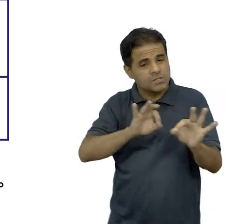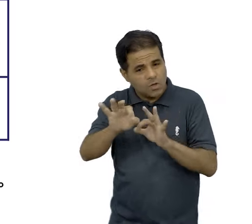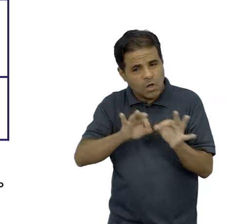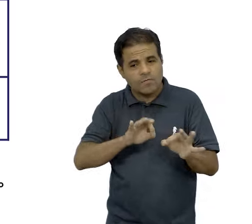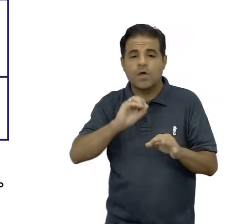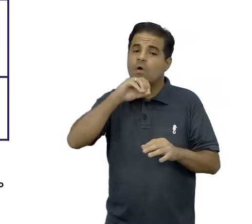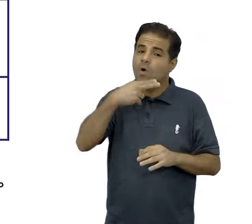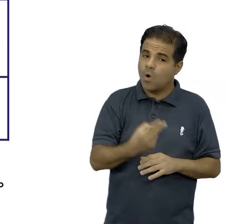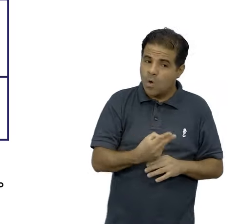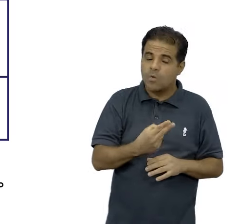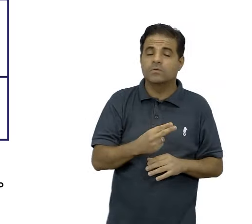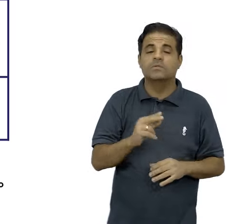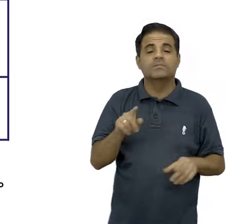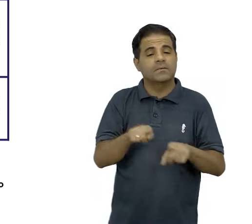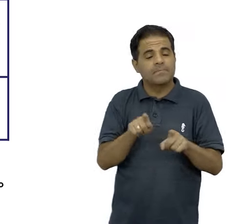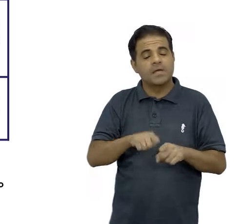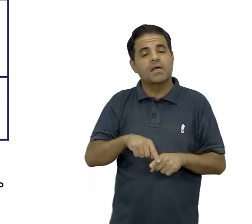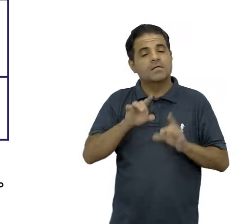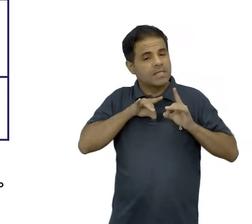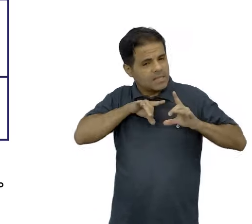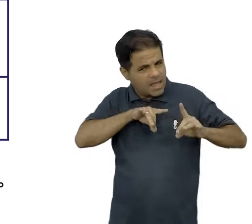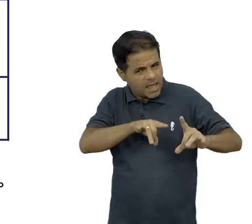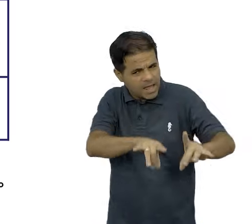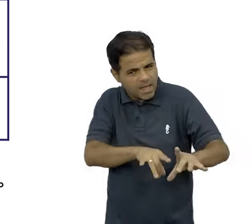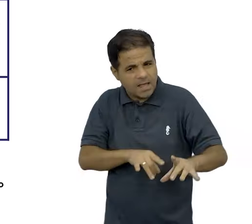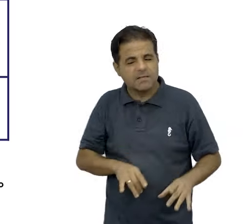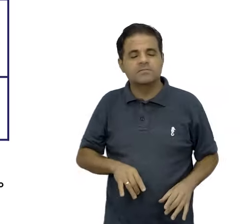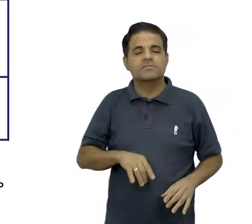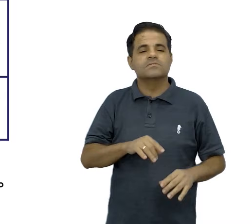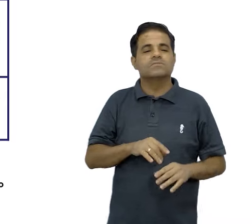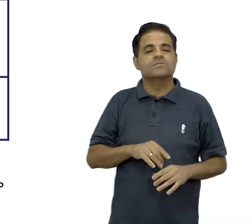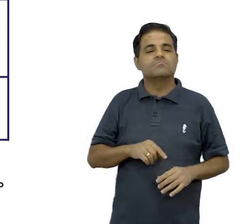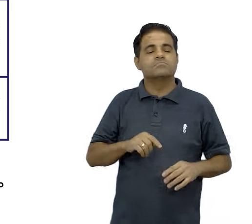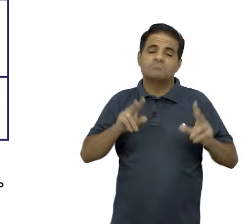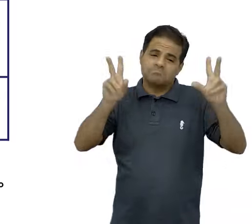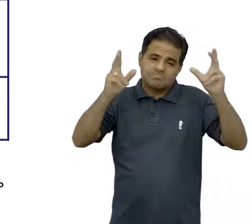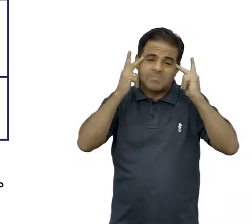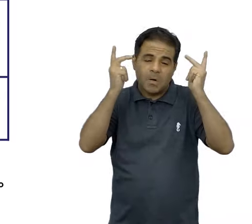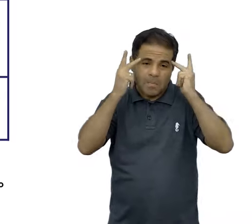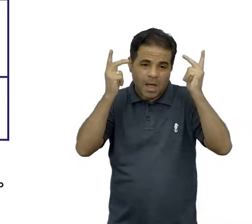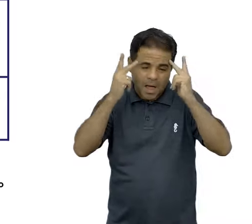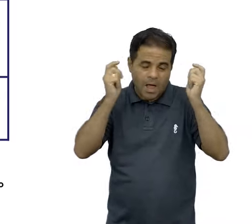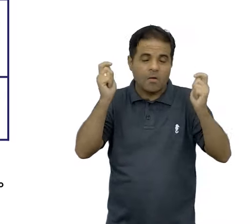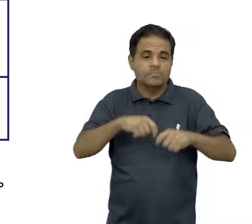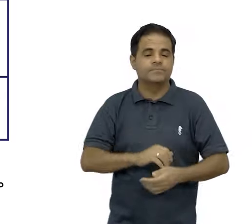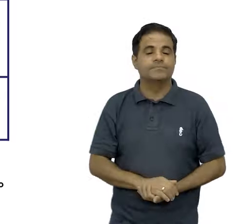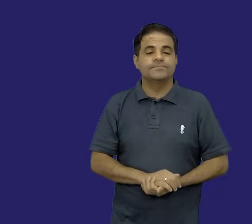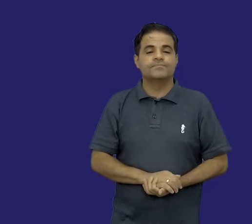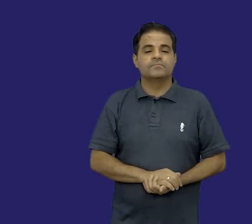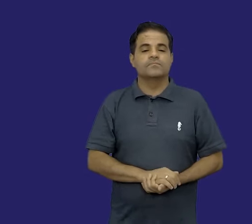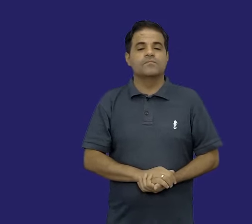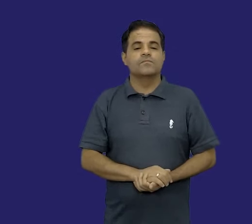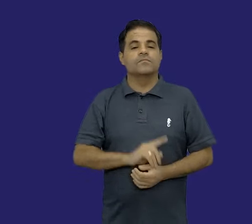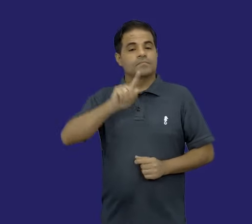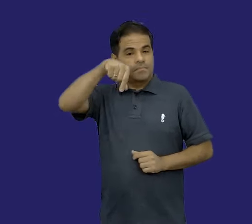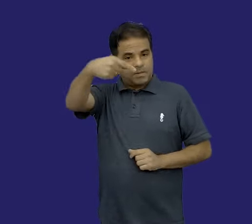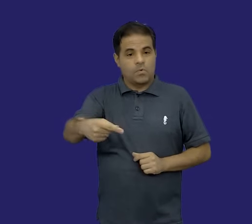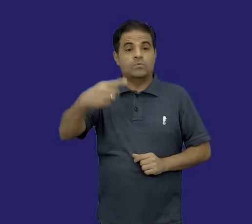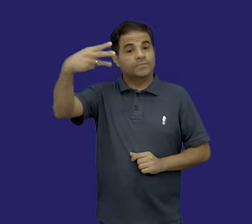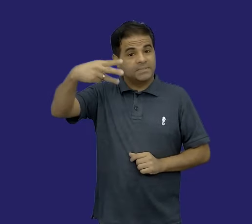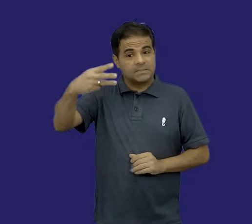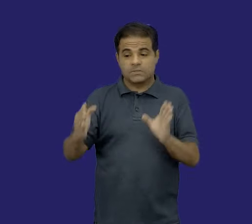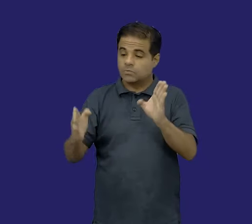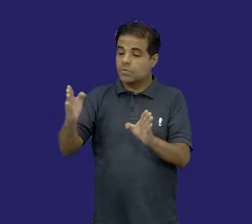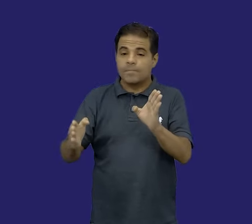resolvê-las ou com as técnicas convencionais aí. No próximo momento,